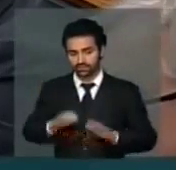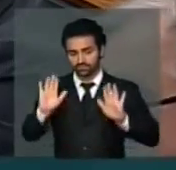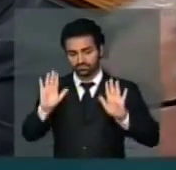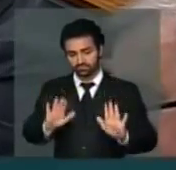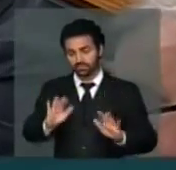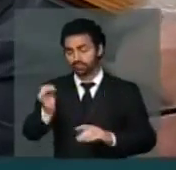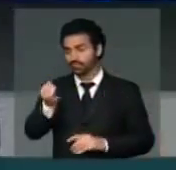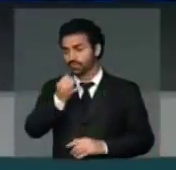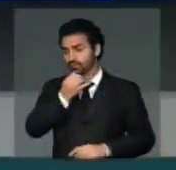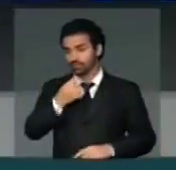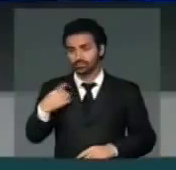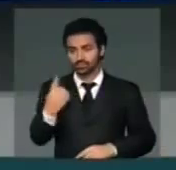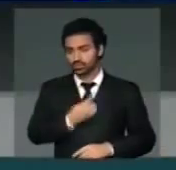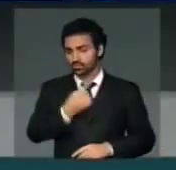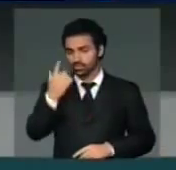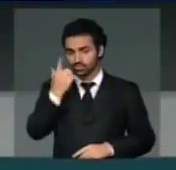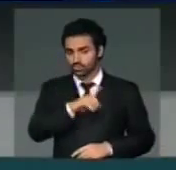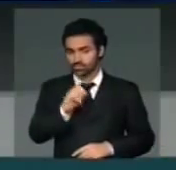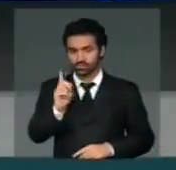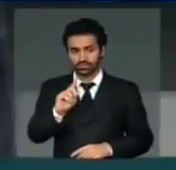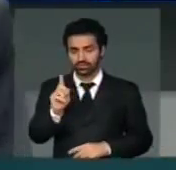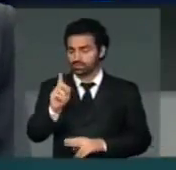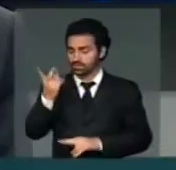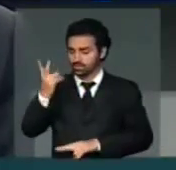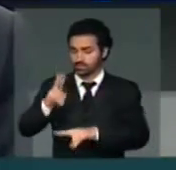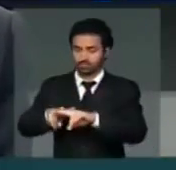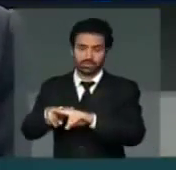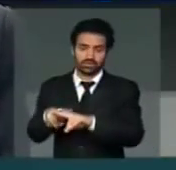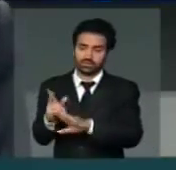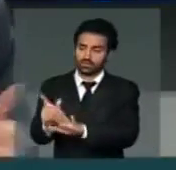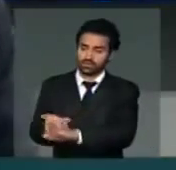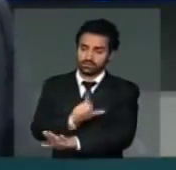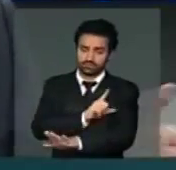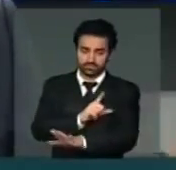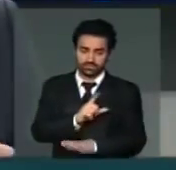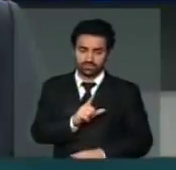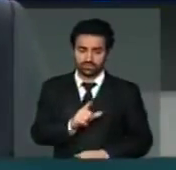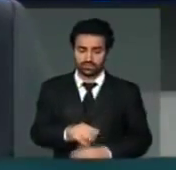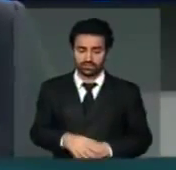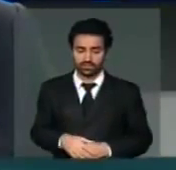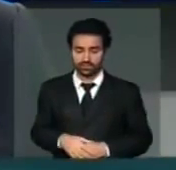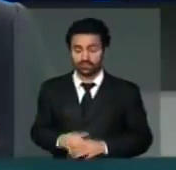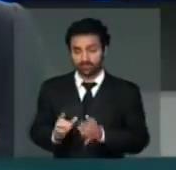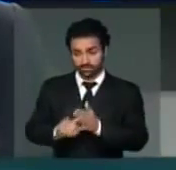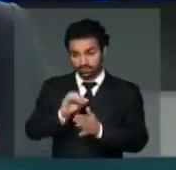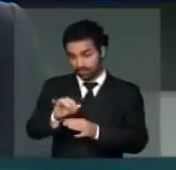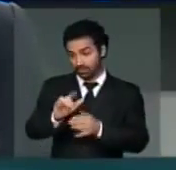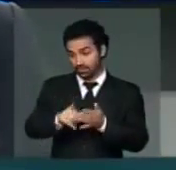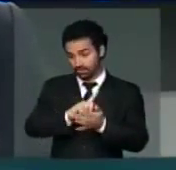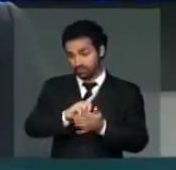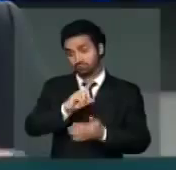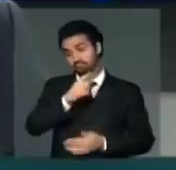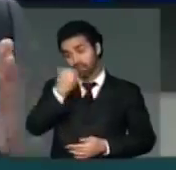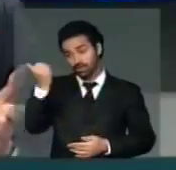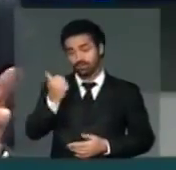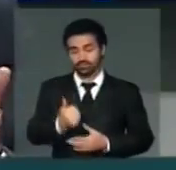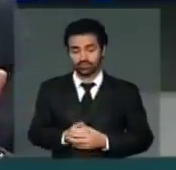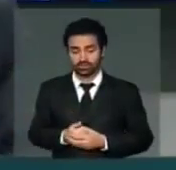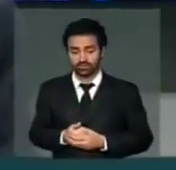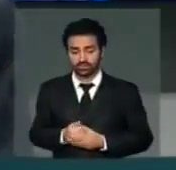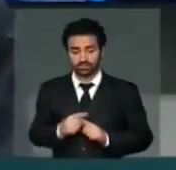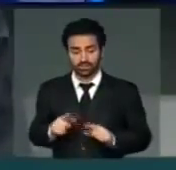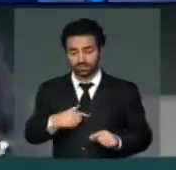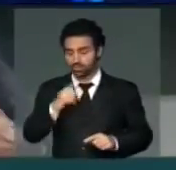Infelizmente, nós não conseguimos chegar à fase punitiva antes, quanto antes seria melhor.